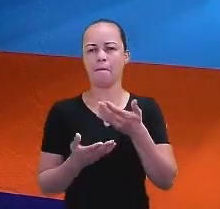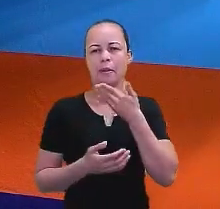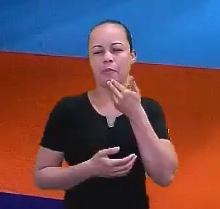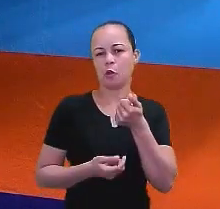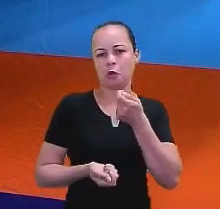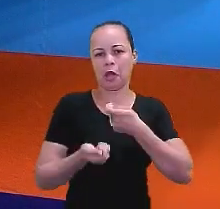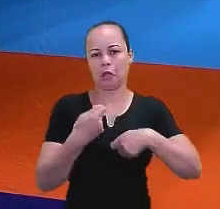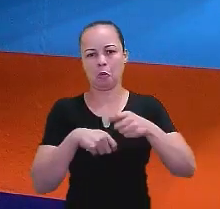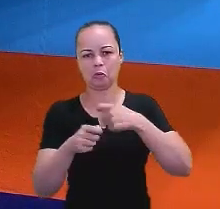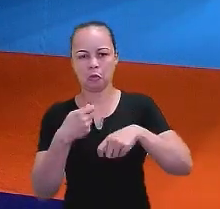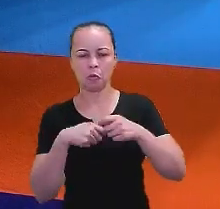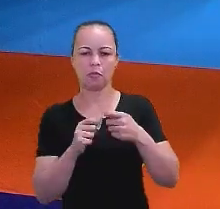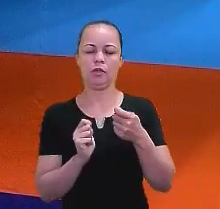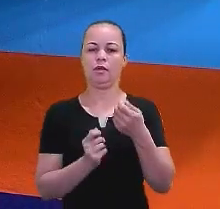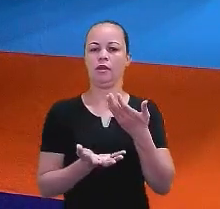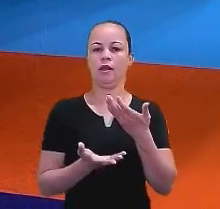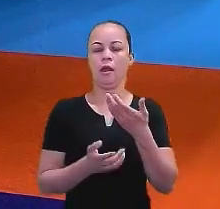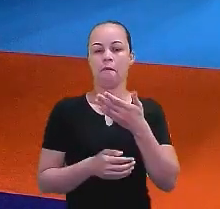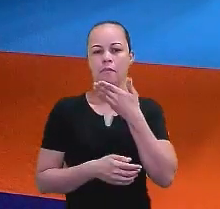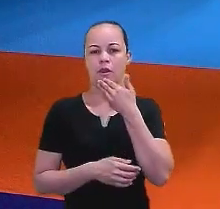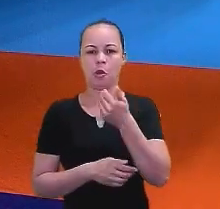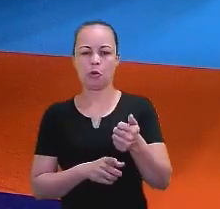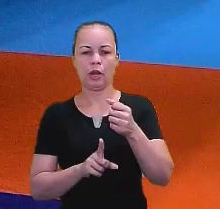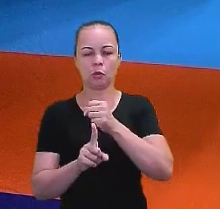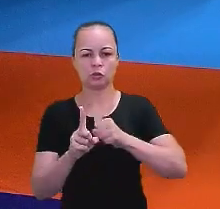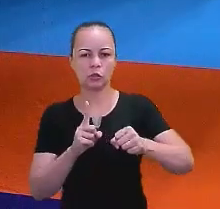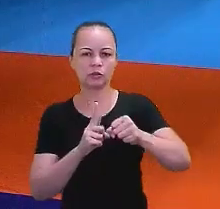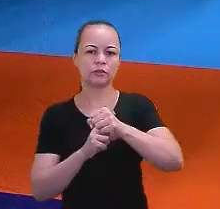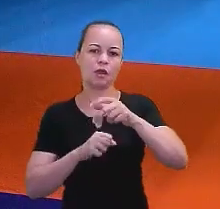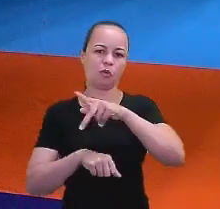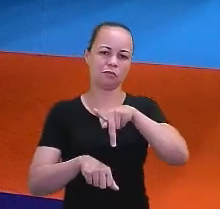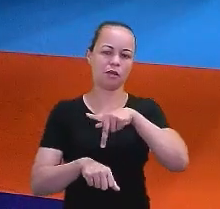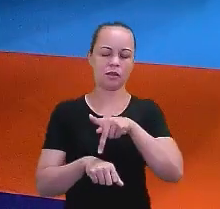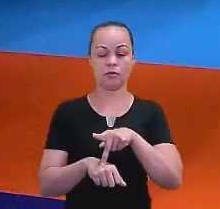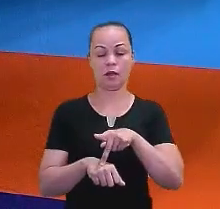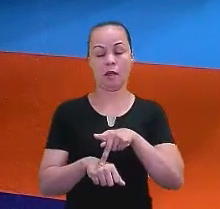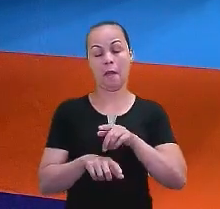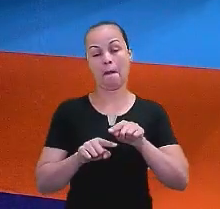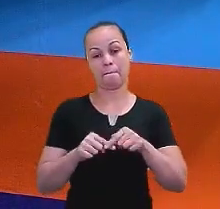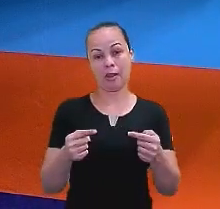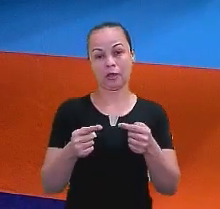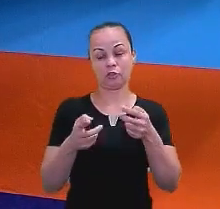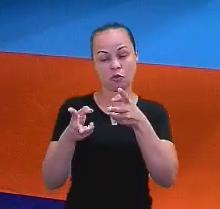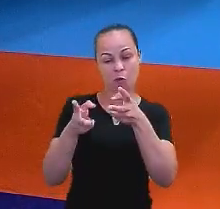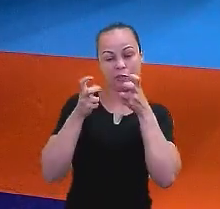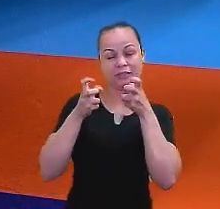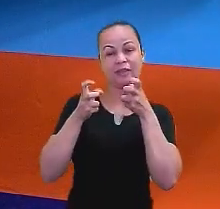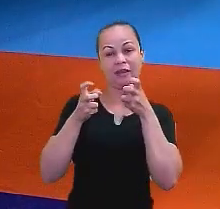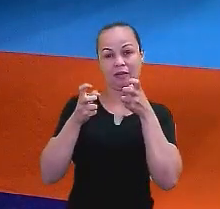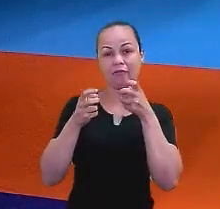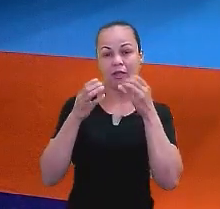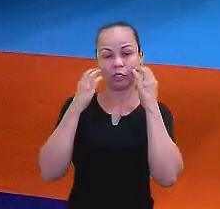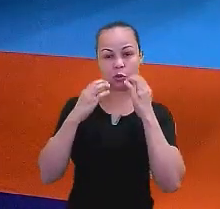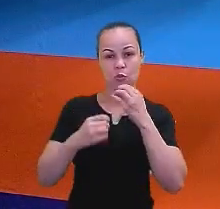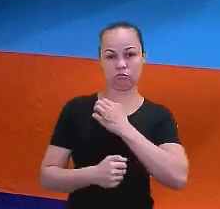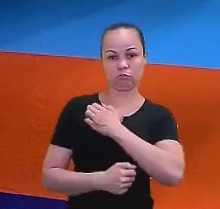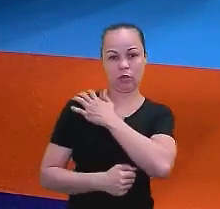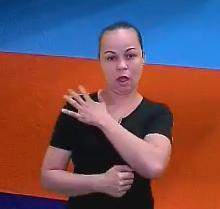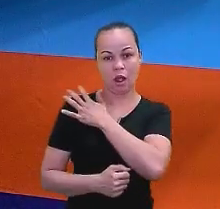economia, para melhorar o social no nosso país, mas quando a gente vai observar o governo de Floriano Peixoto, é